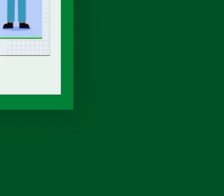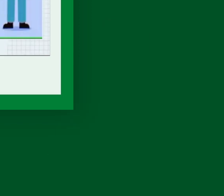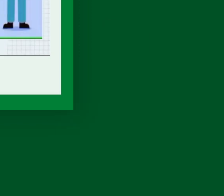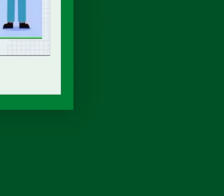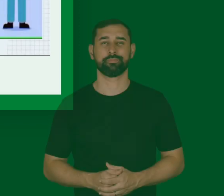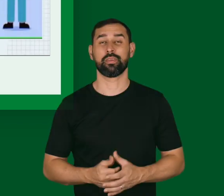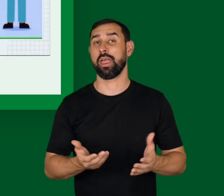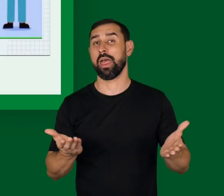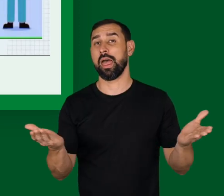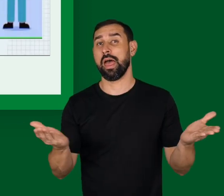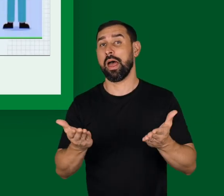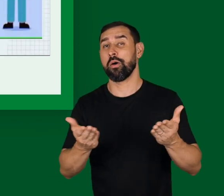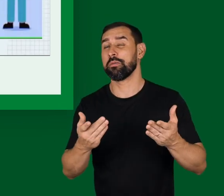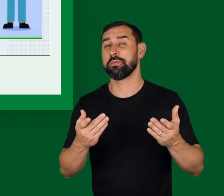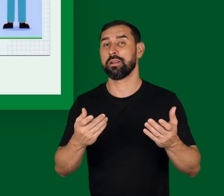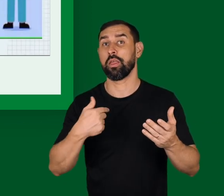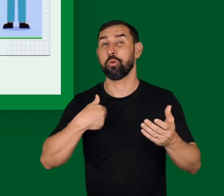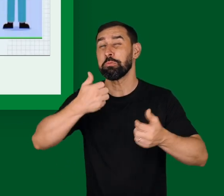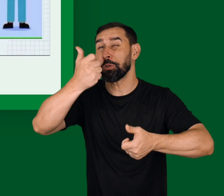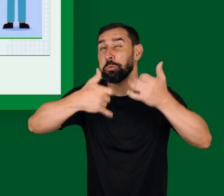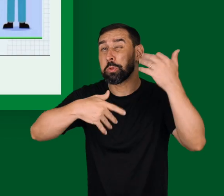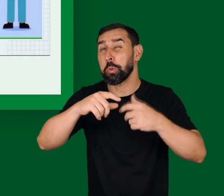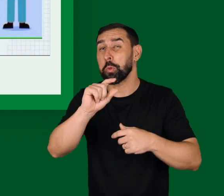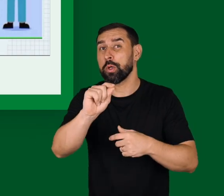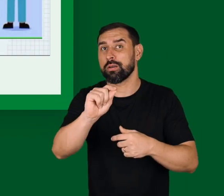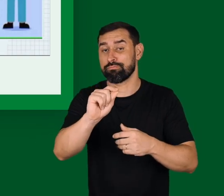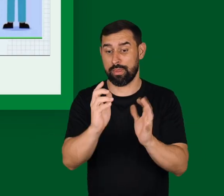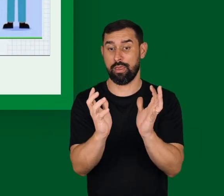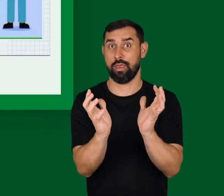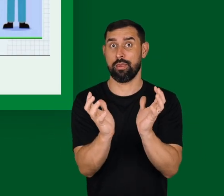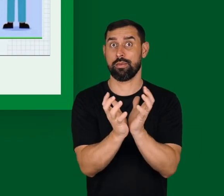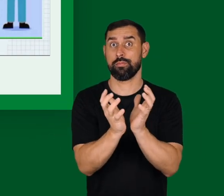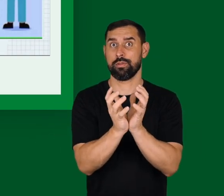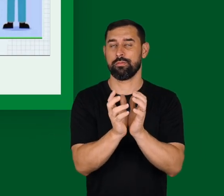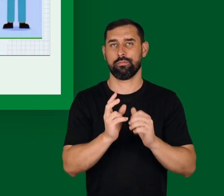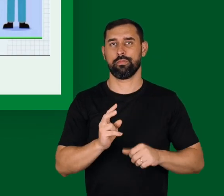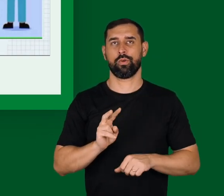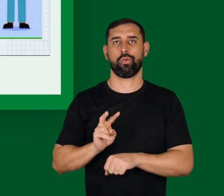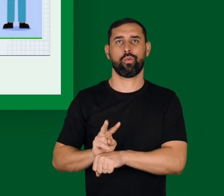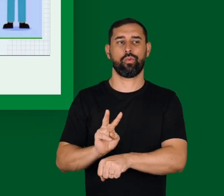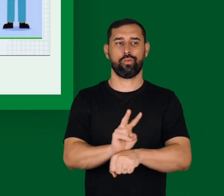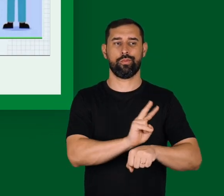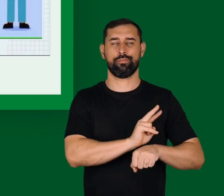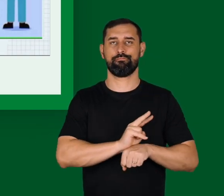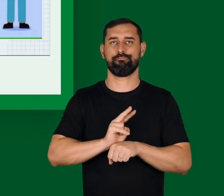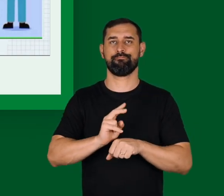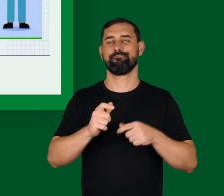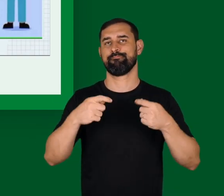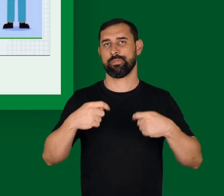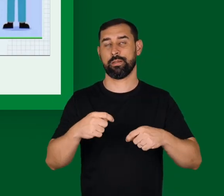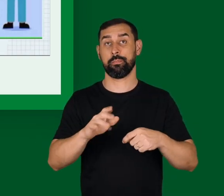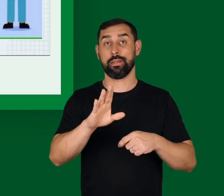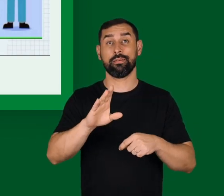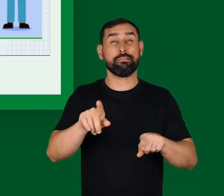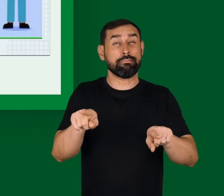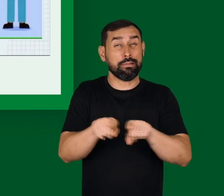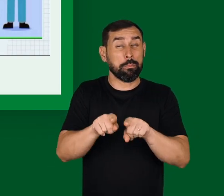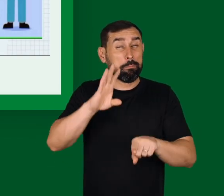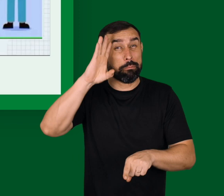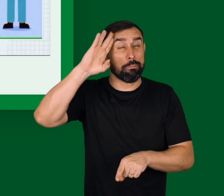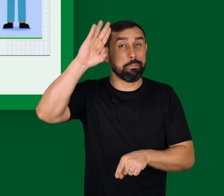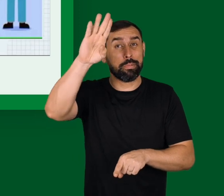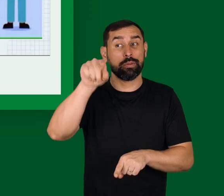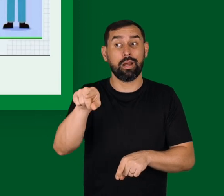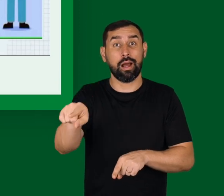Então, finalizando, né, no começo a gente tem que falar um pouco da proteção da equipe, tá? Em especial,